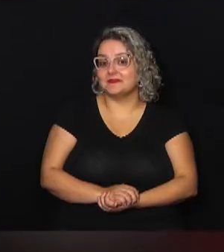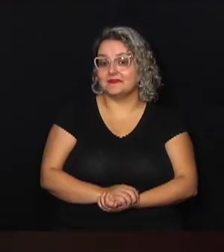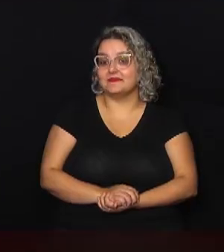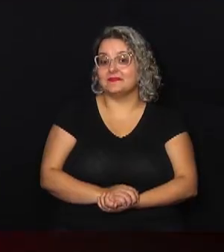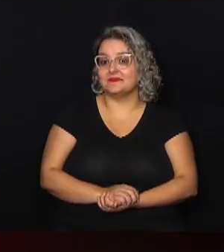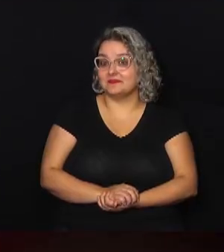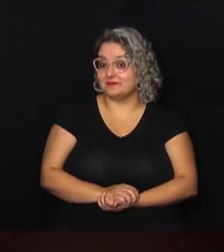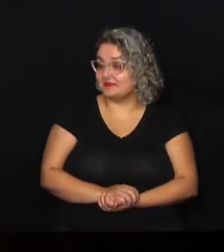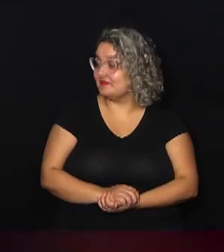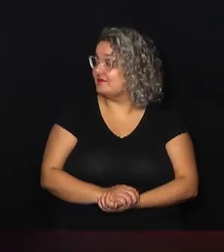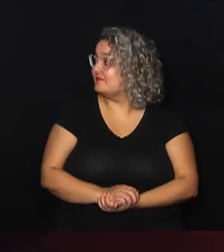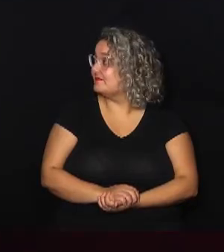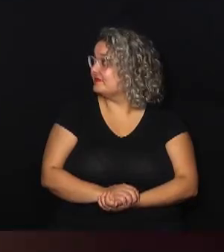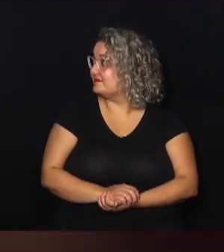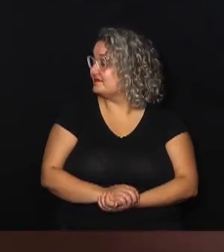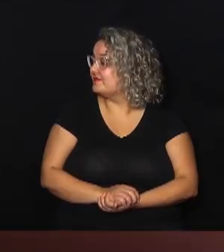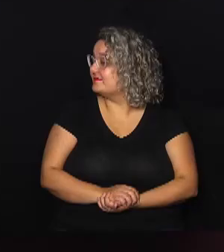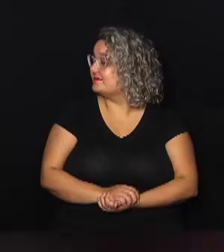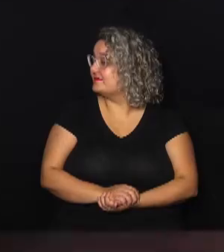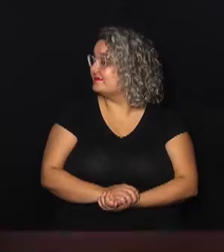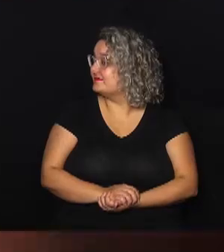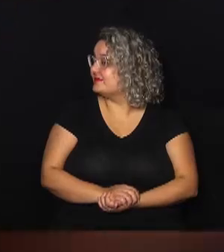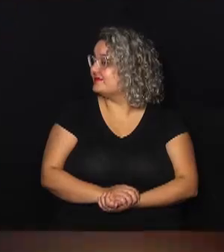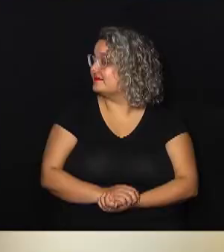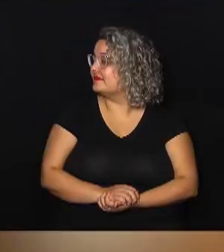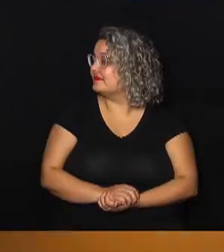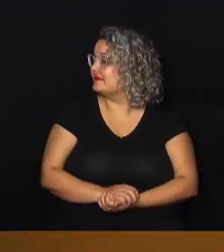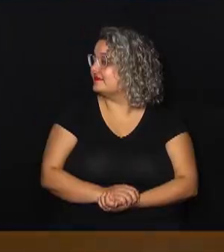and give you more time.